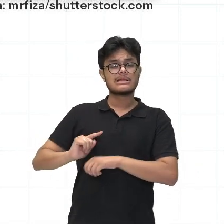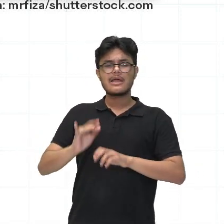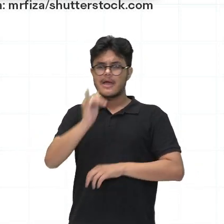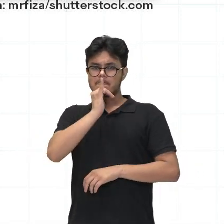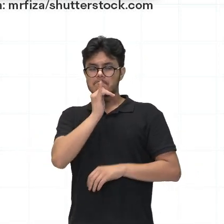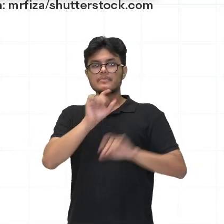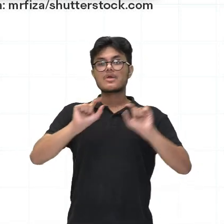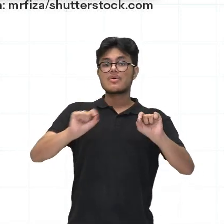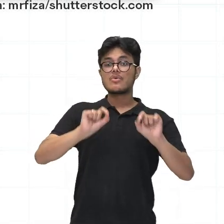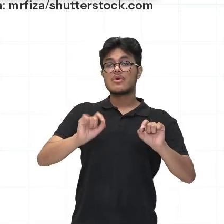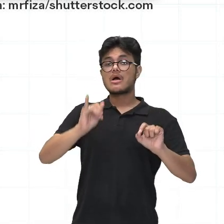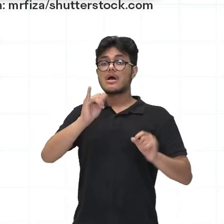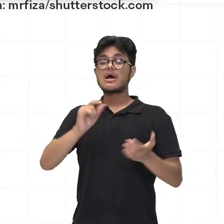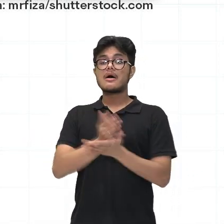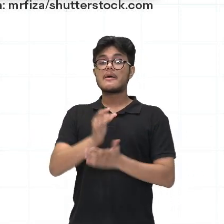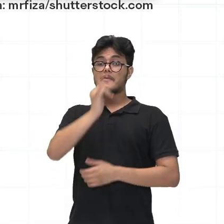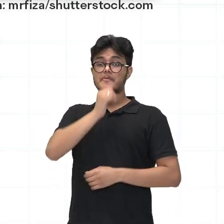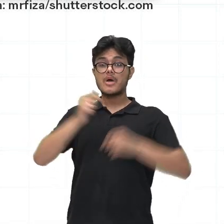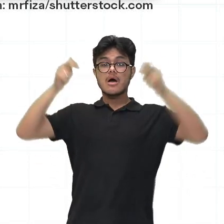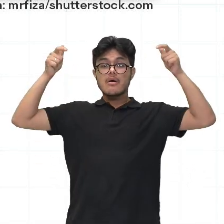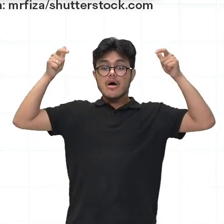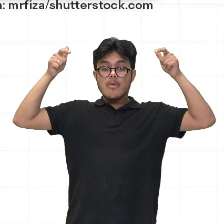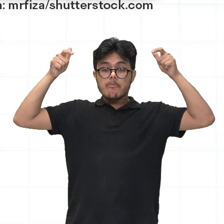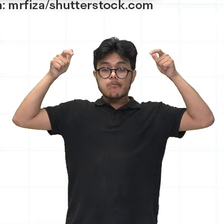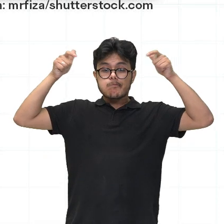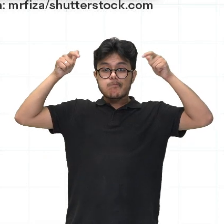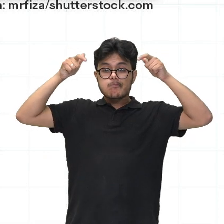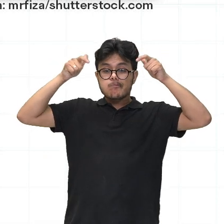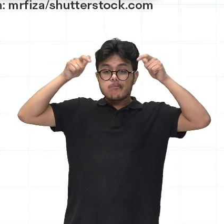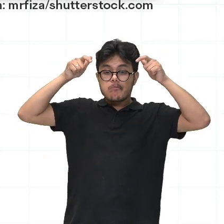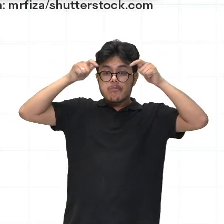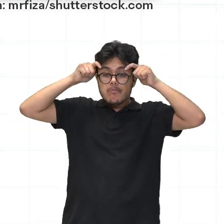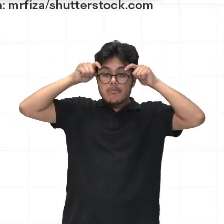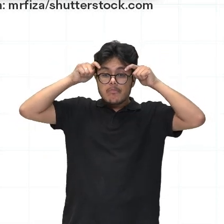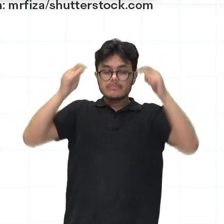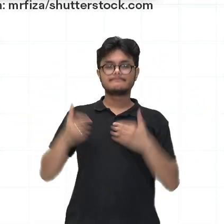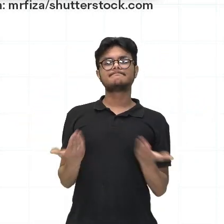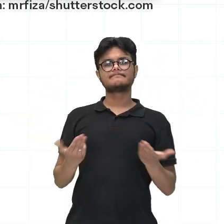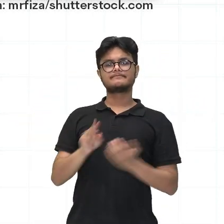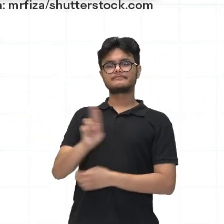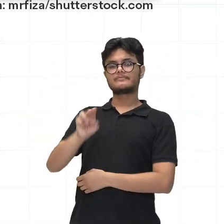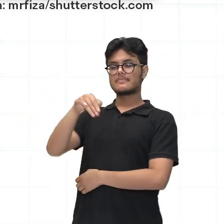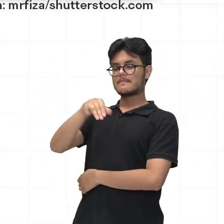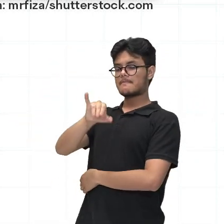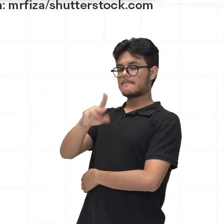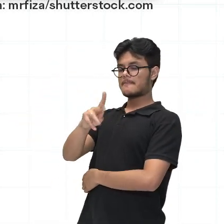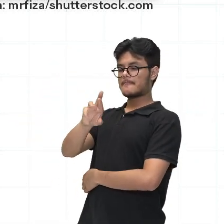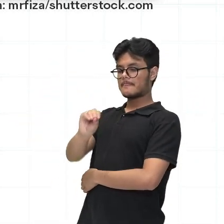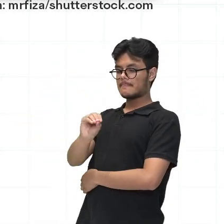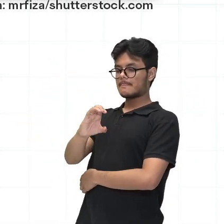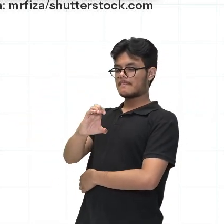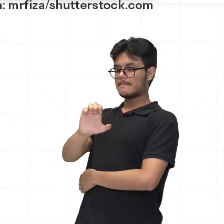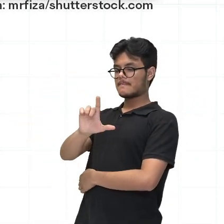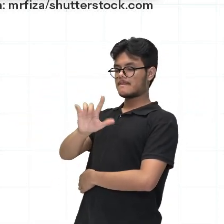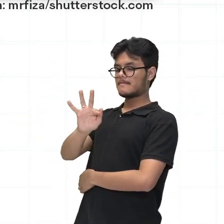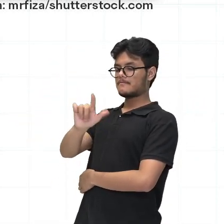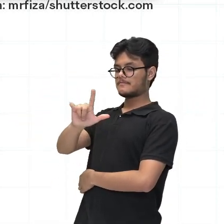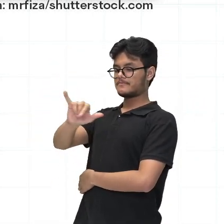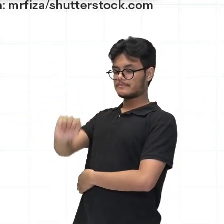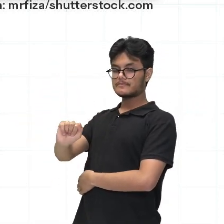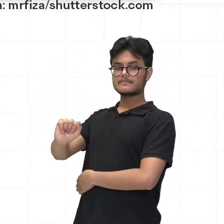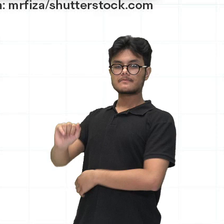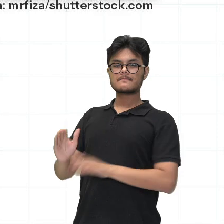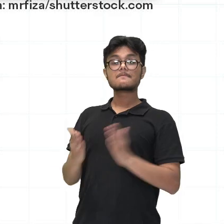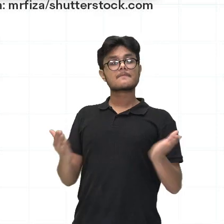ela nasça com a cabeça menor, né, o que a gente chama de microcefalia, certo? Então é por